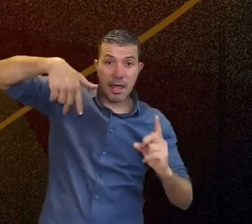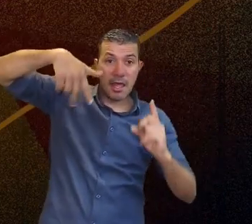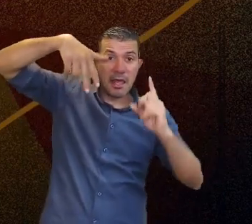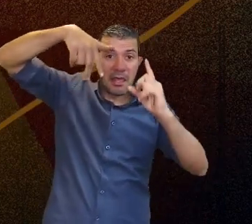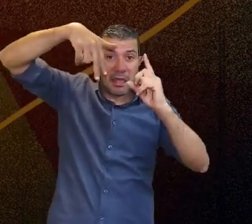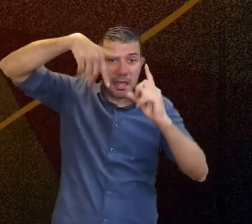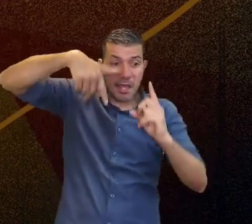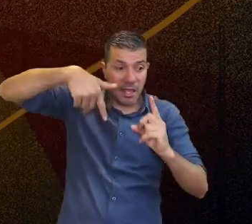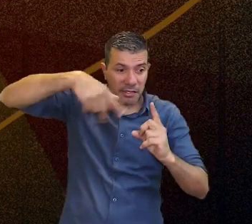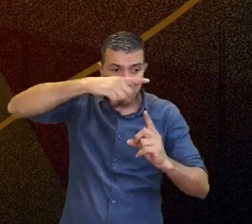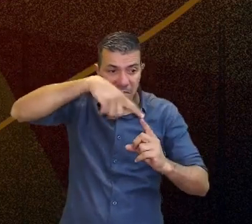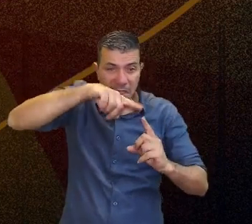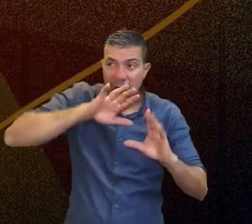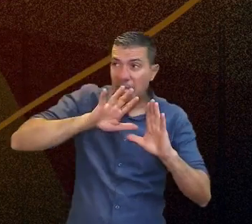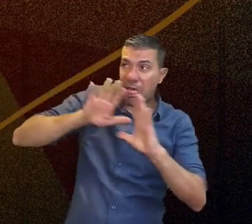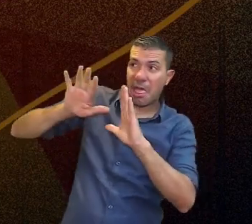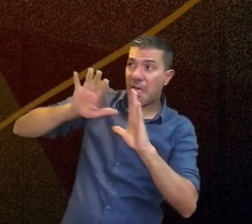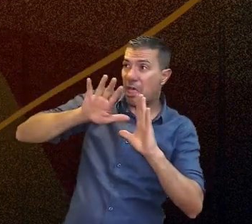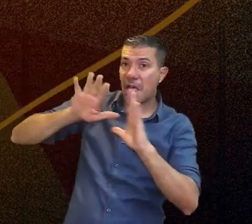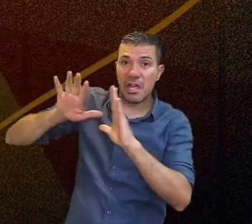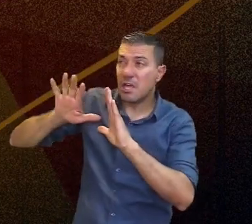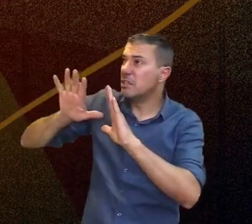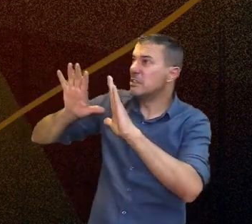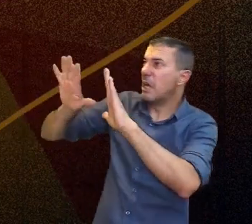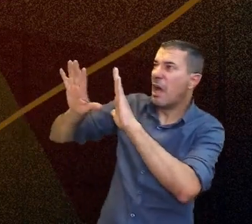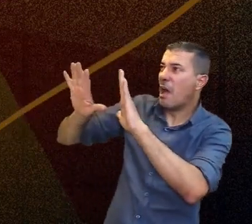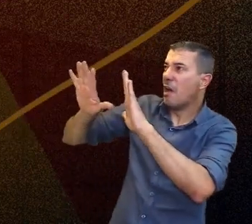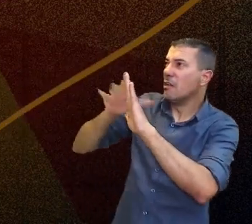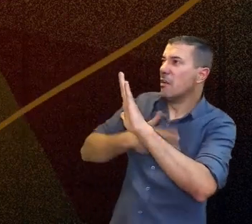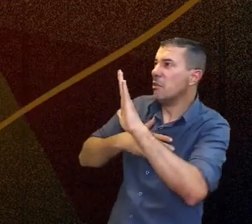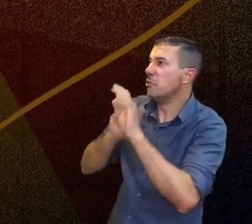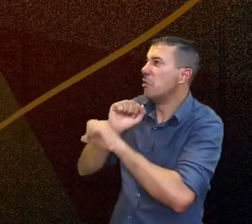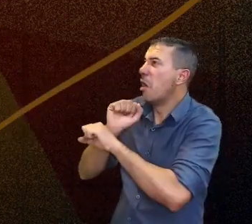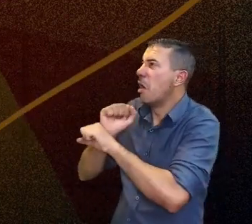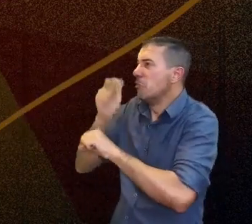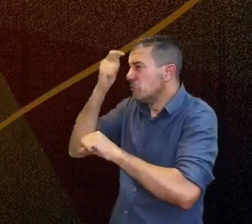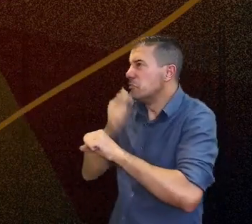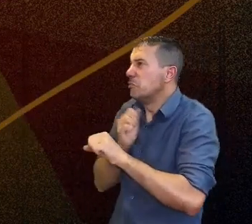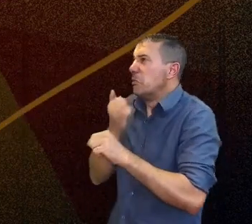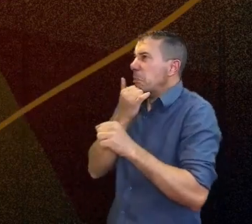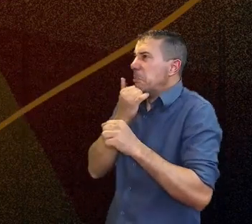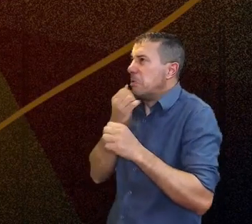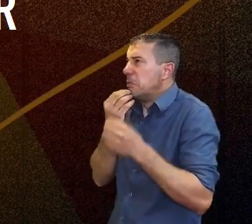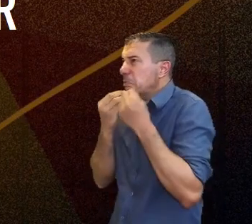Nada e ninguém poderá deter.